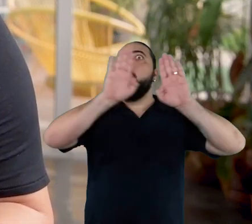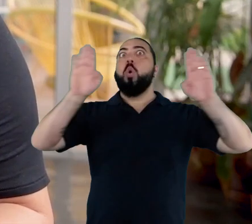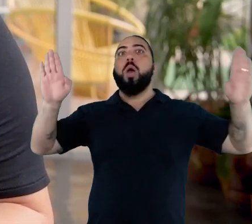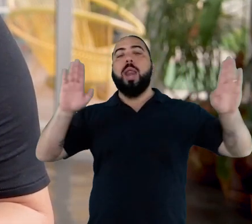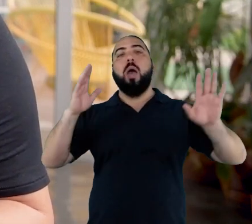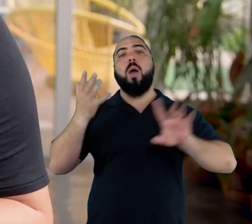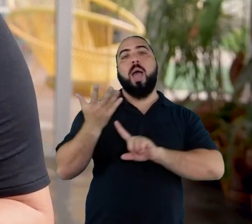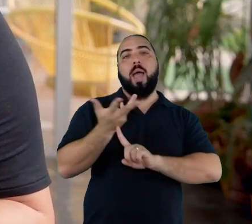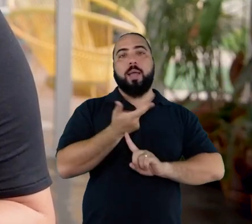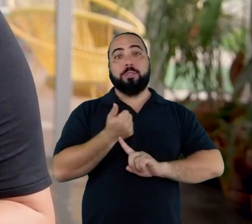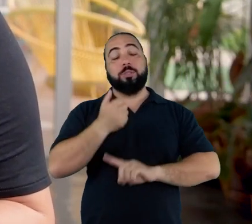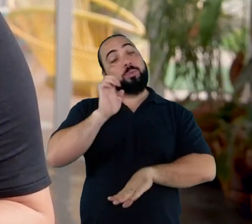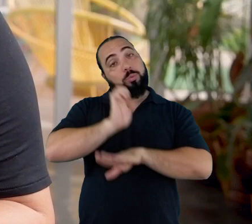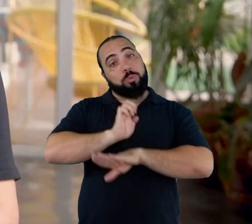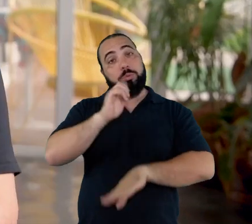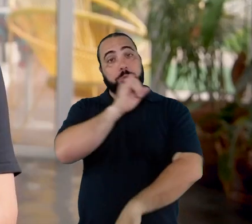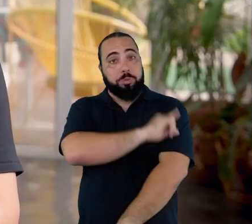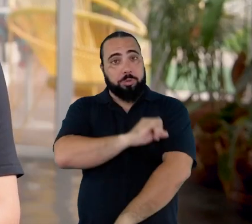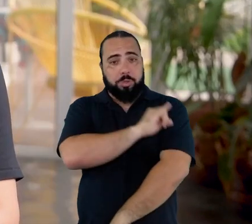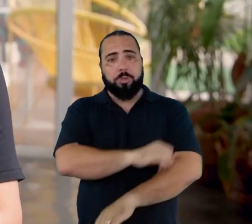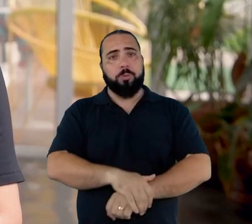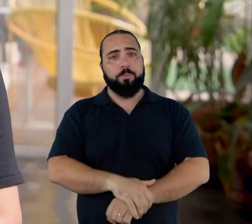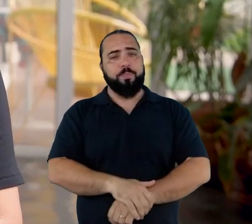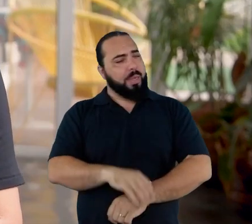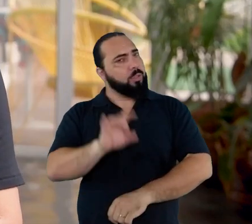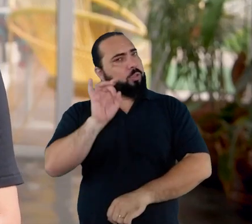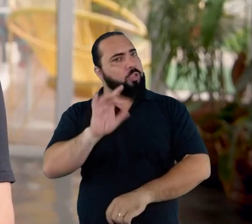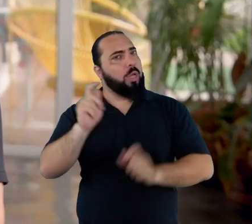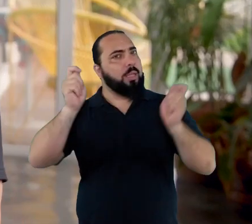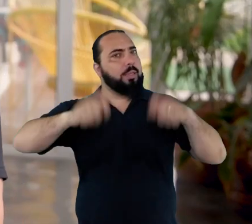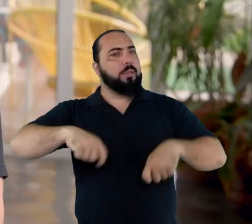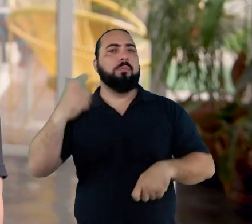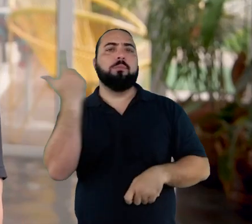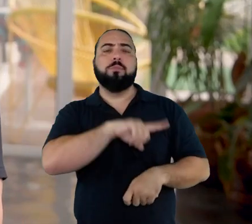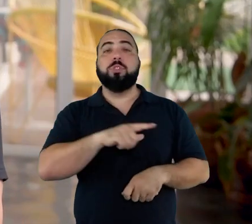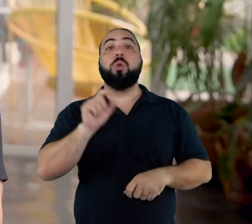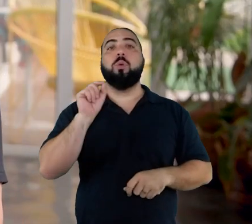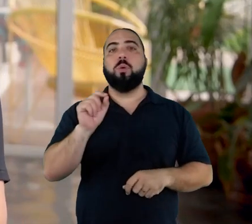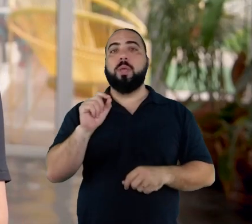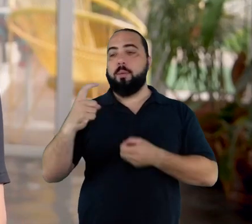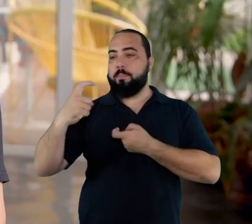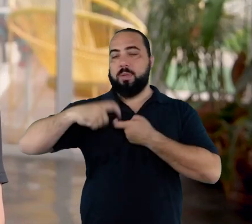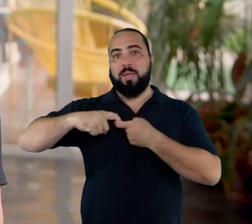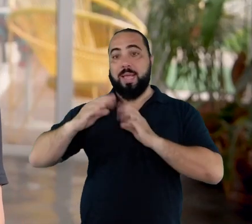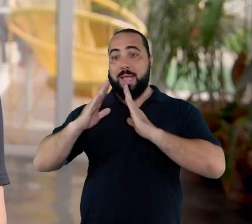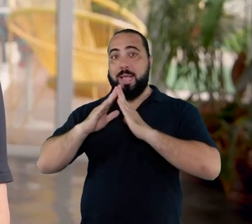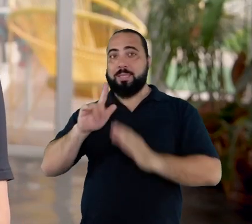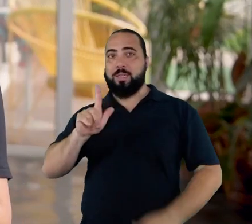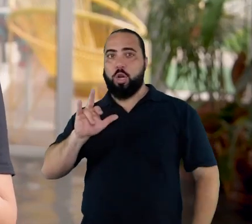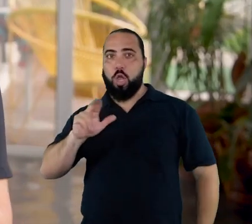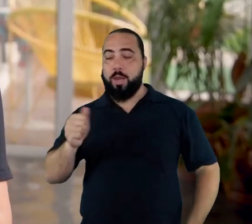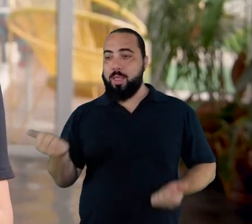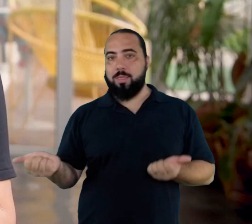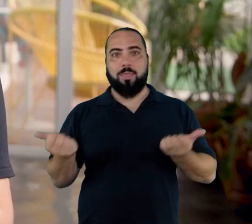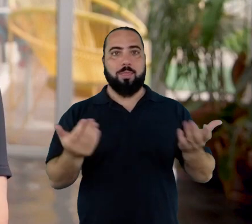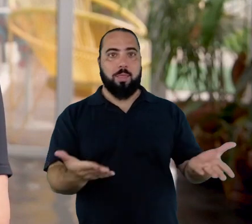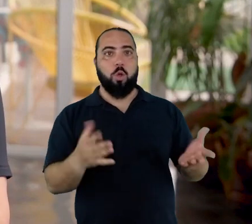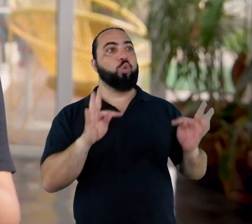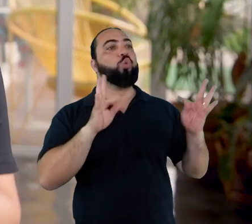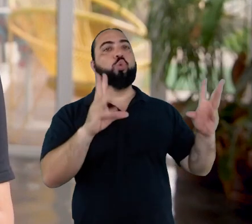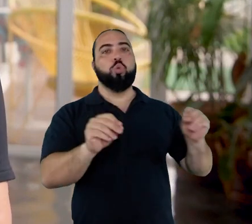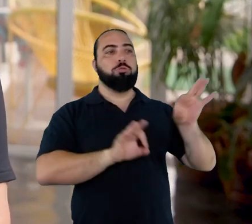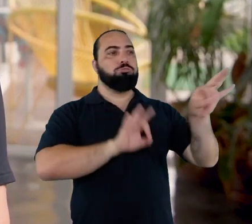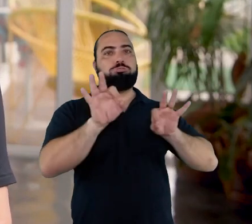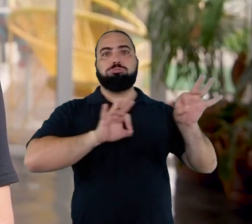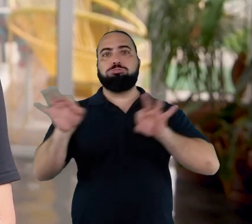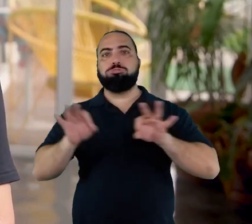artísticos no estado do Rio de Janeiro. E isso só foi possível porque a gente teve a parceria da Casa da Glória, que cedeu